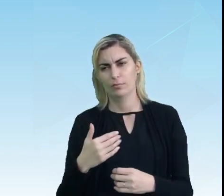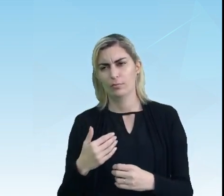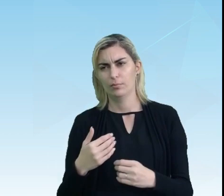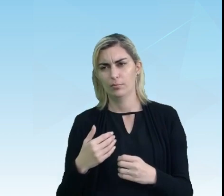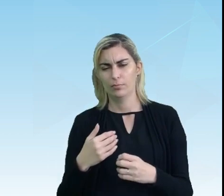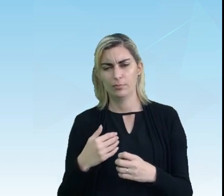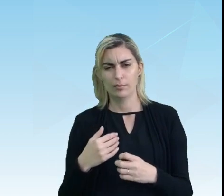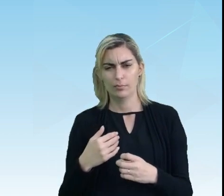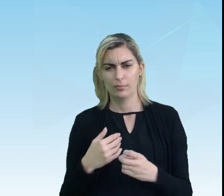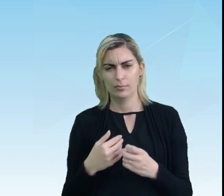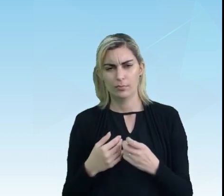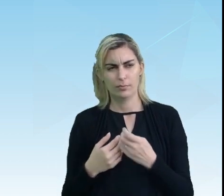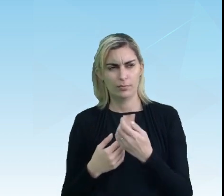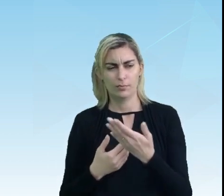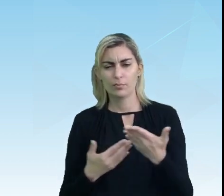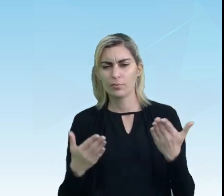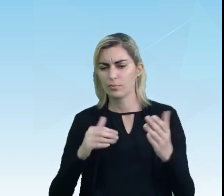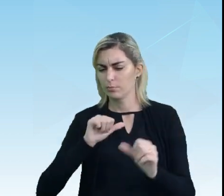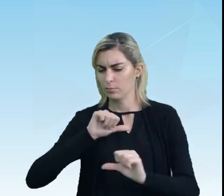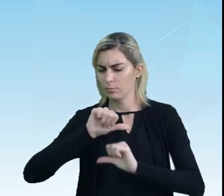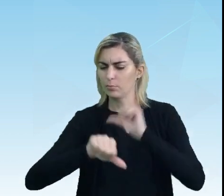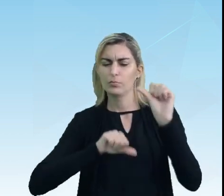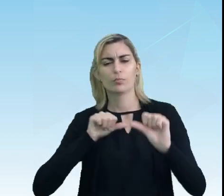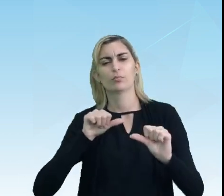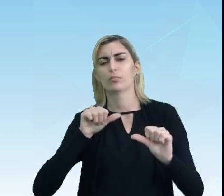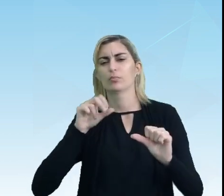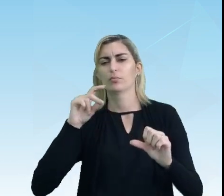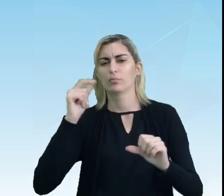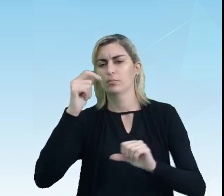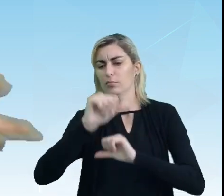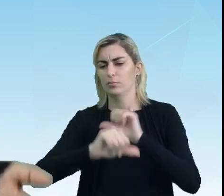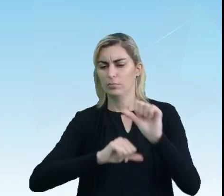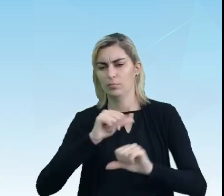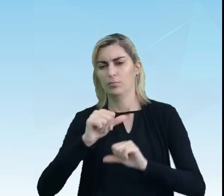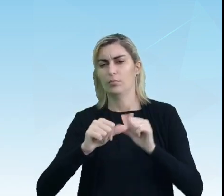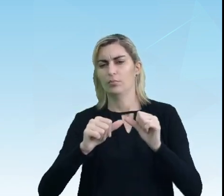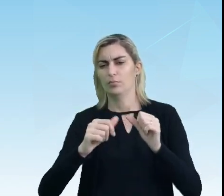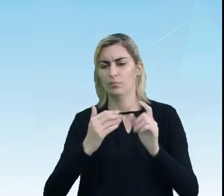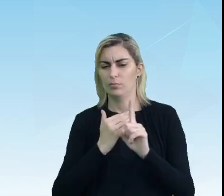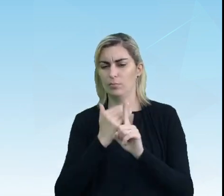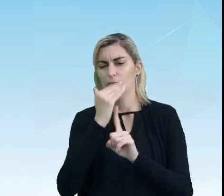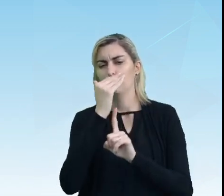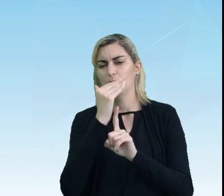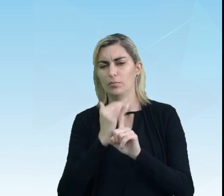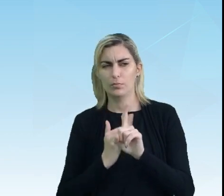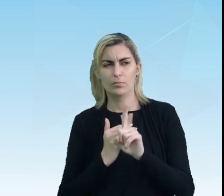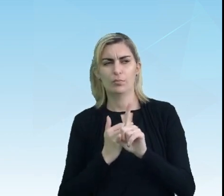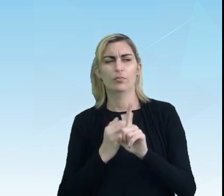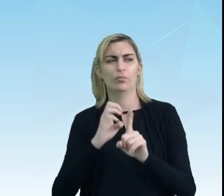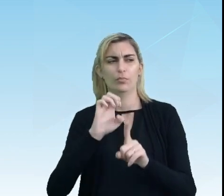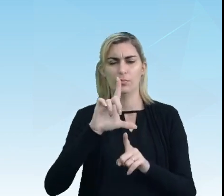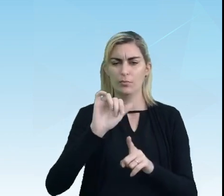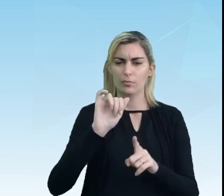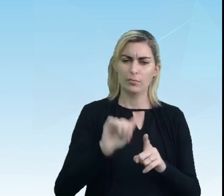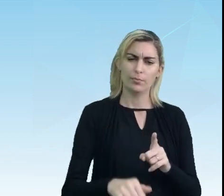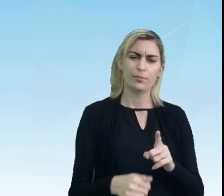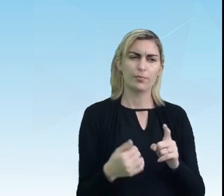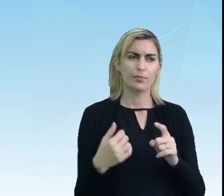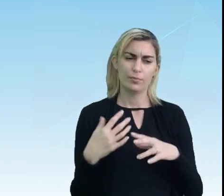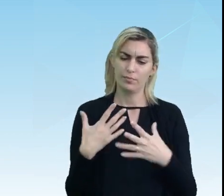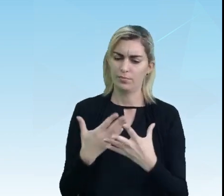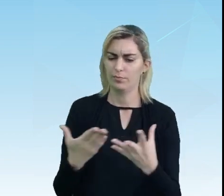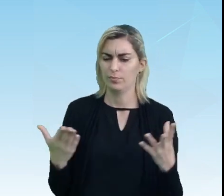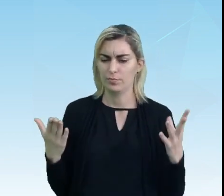dando uma mudança, um jogo nossa temperatura, no nosso clima, com